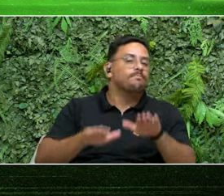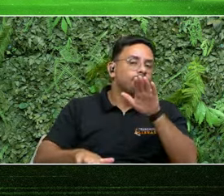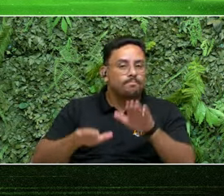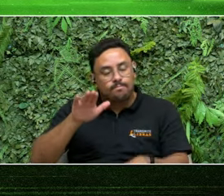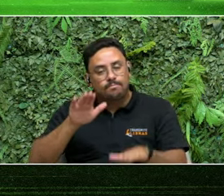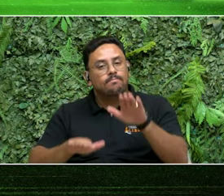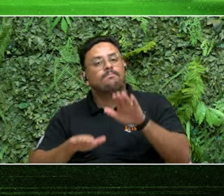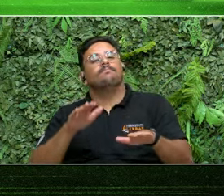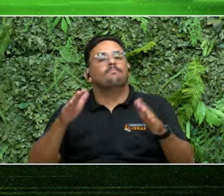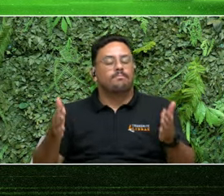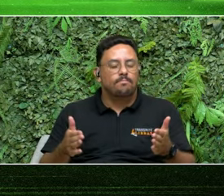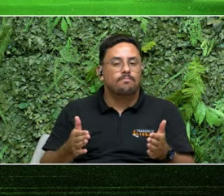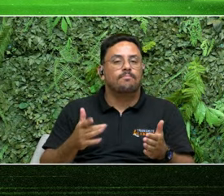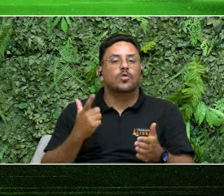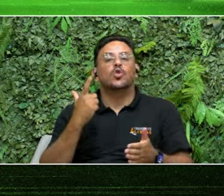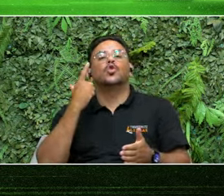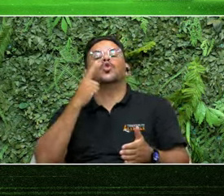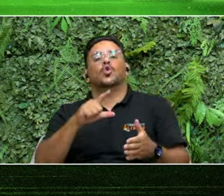crende